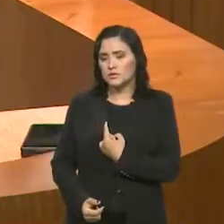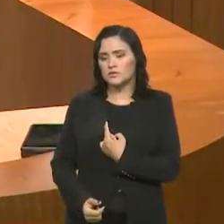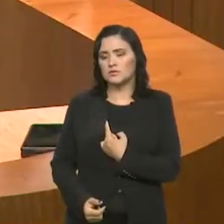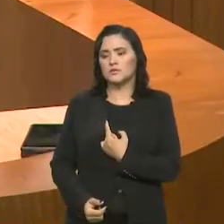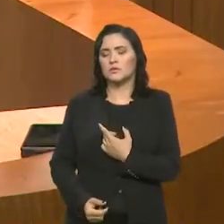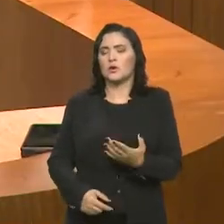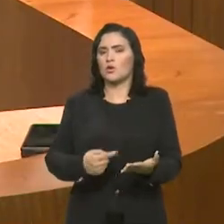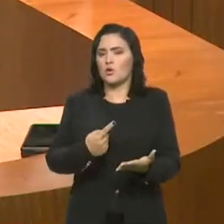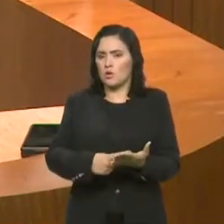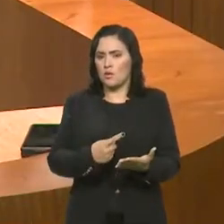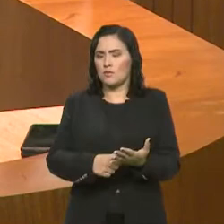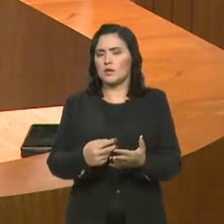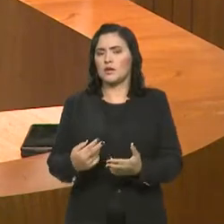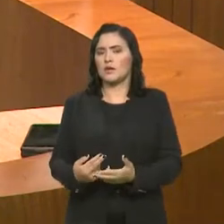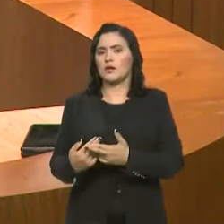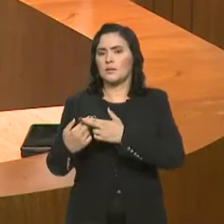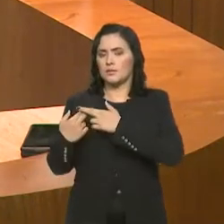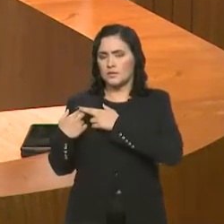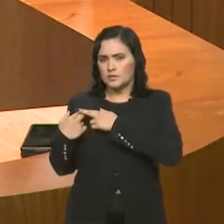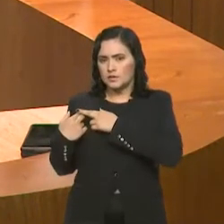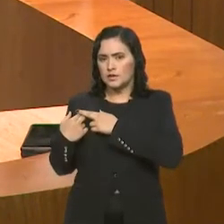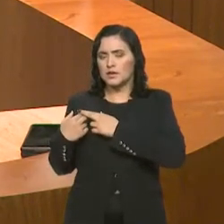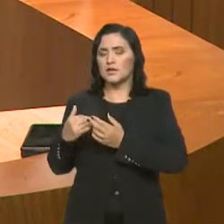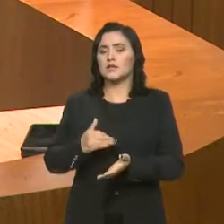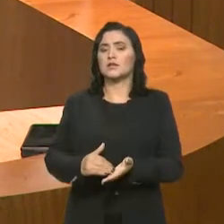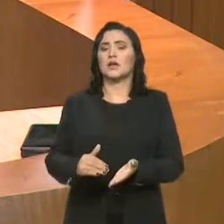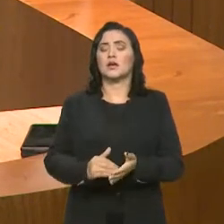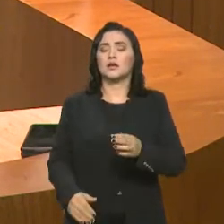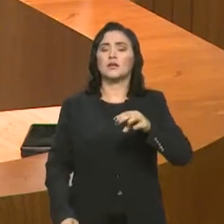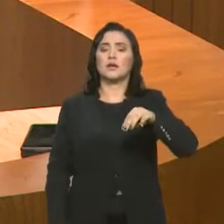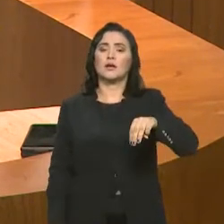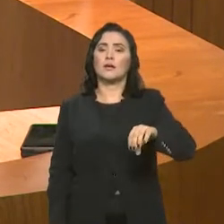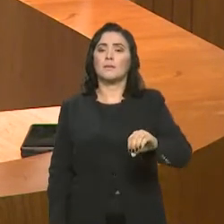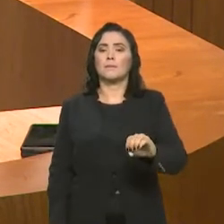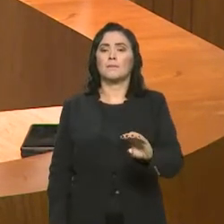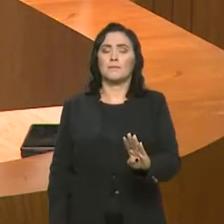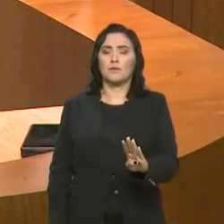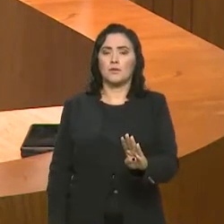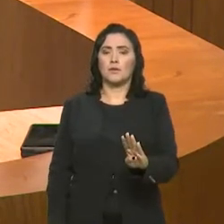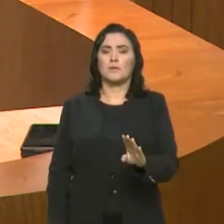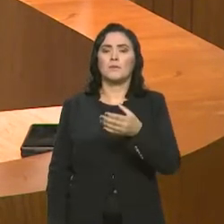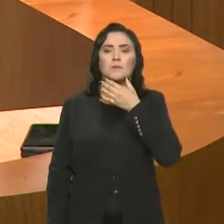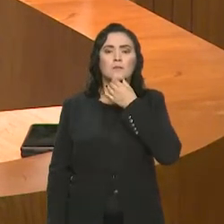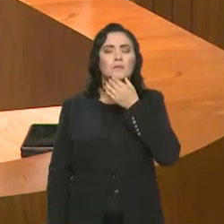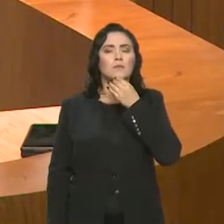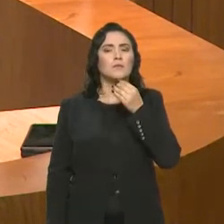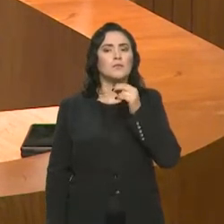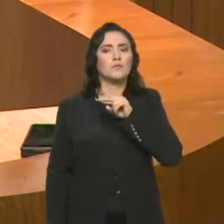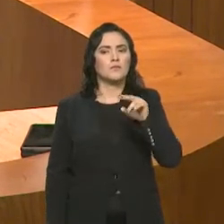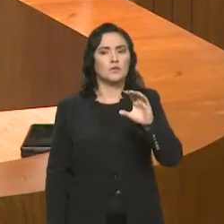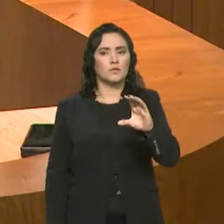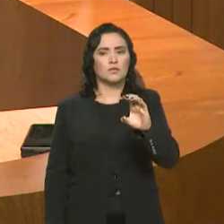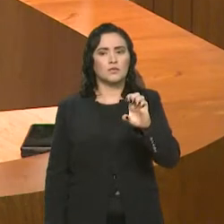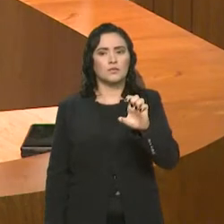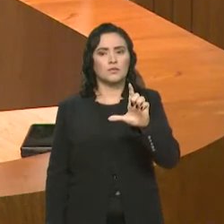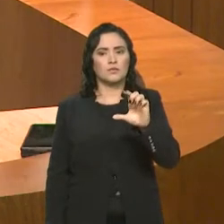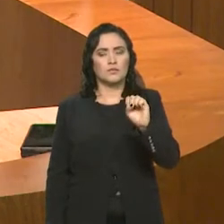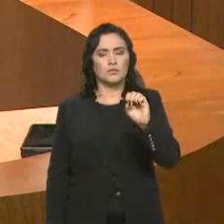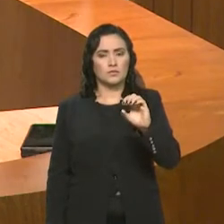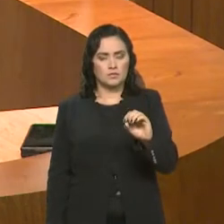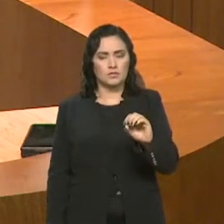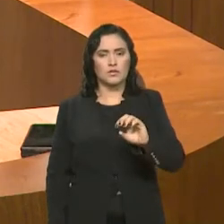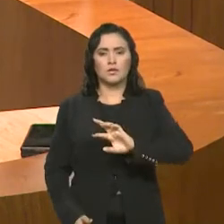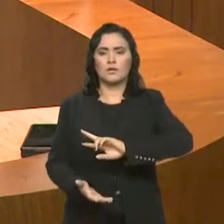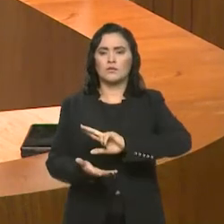o secretário da MOB, Dr. Celso, vários deputados que estão aqui